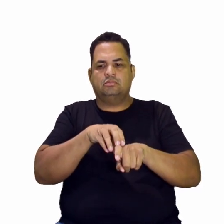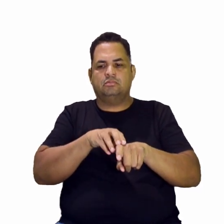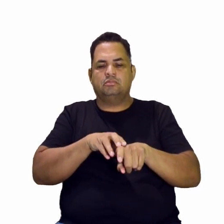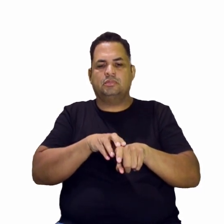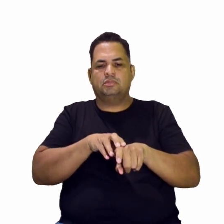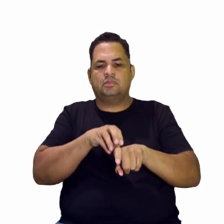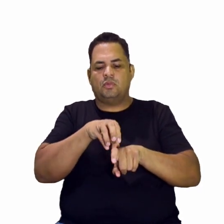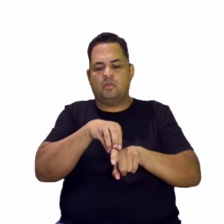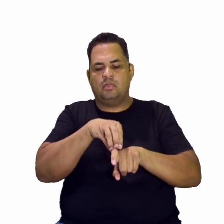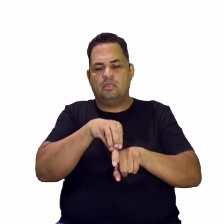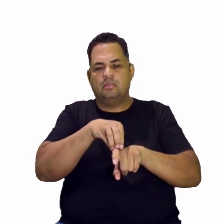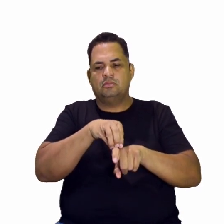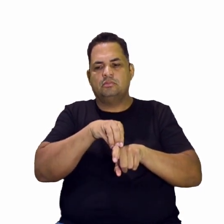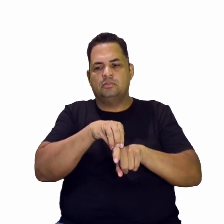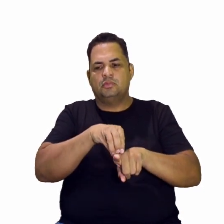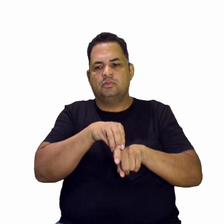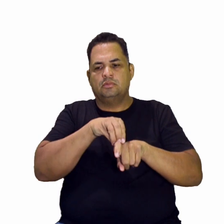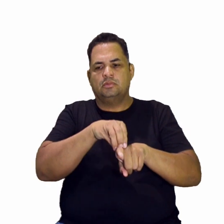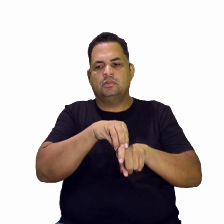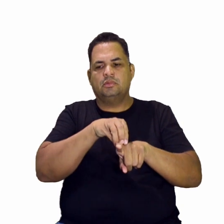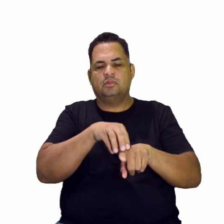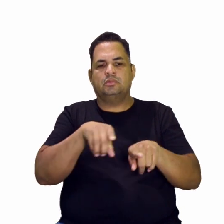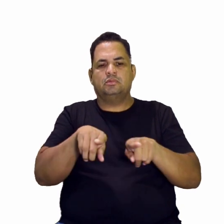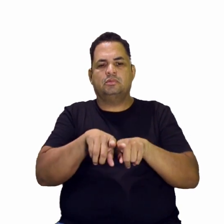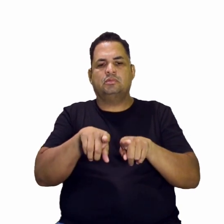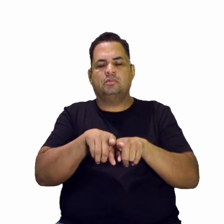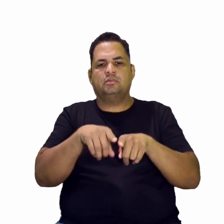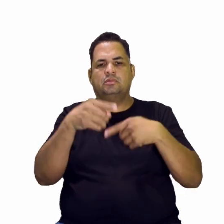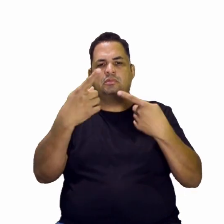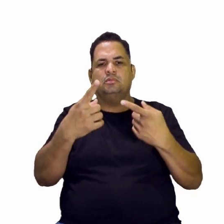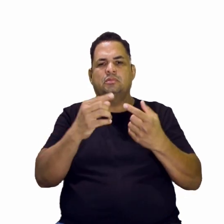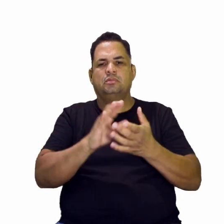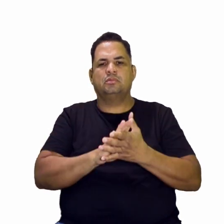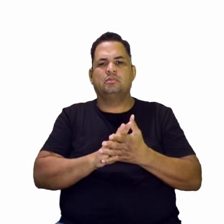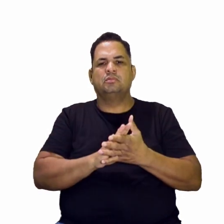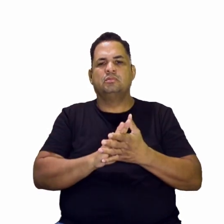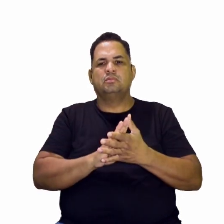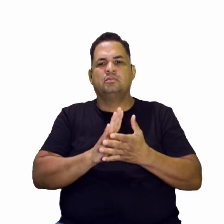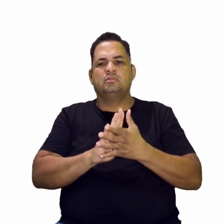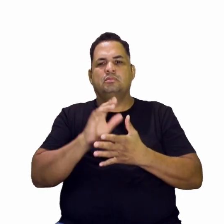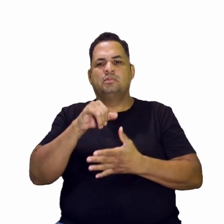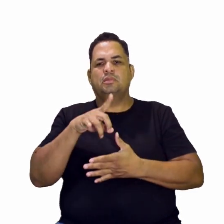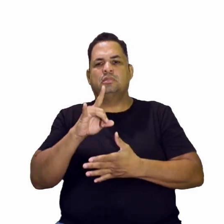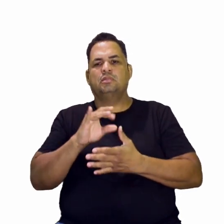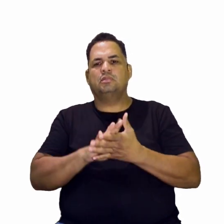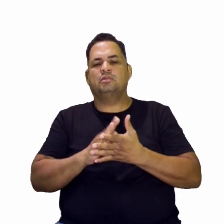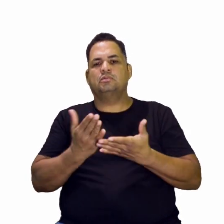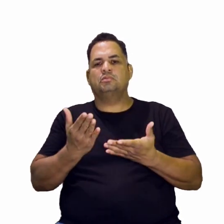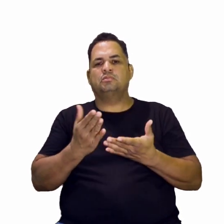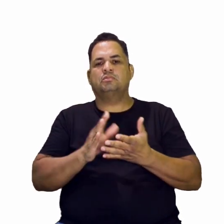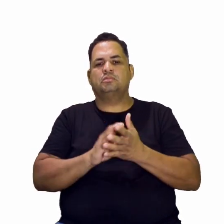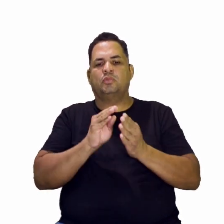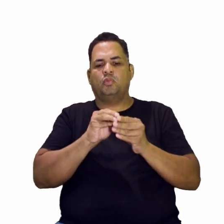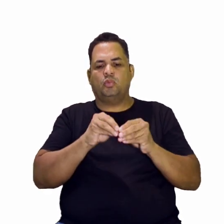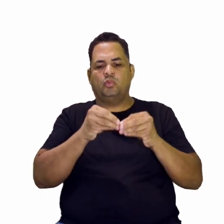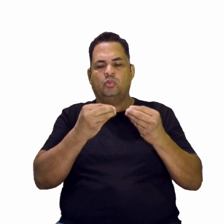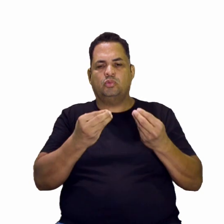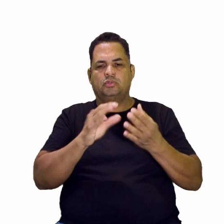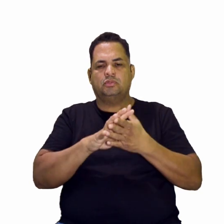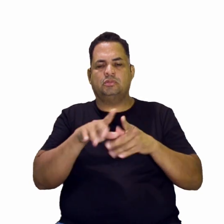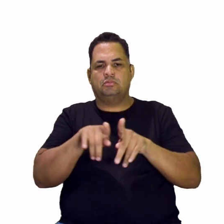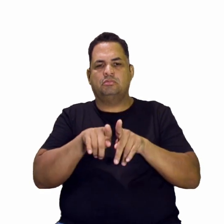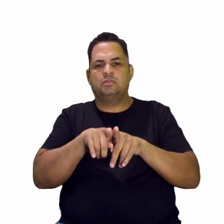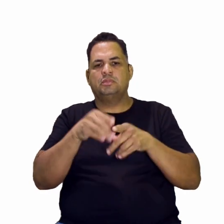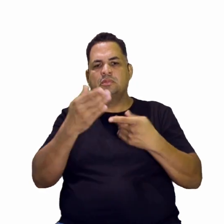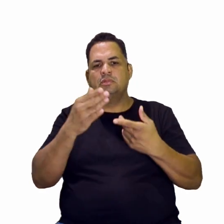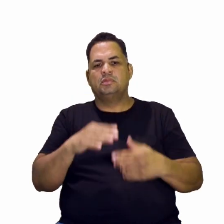forma aquática, ou você vai ter também, né, nos náutilos. A gente não tem aqui uma ilustração, mas depois você dá uma